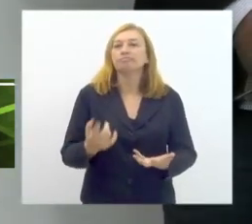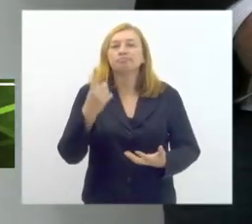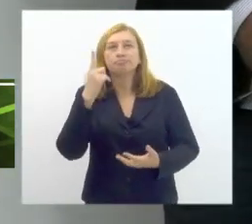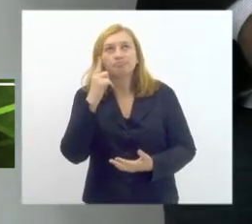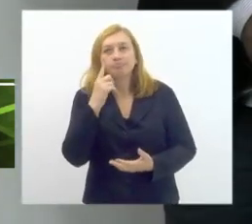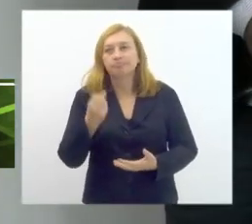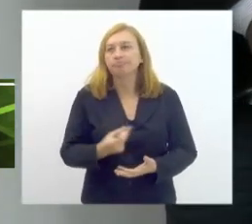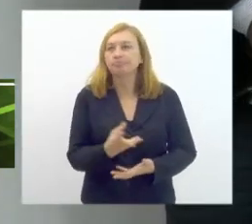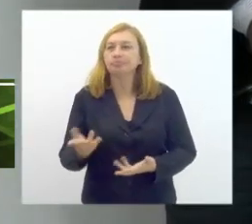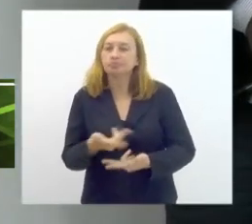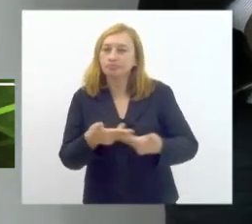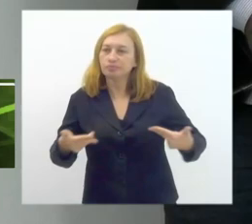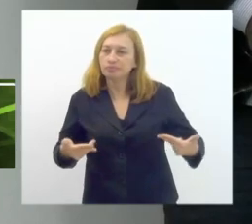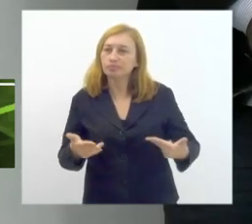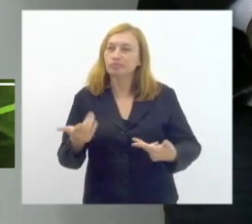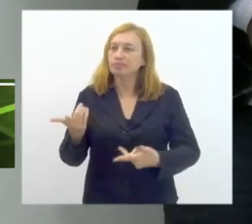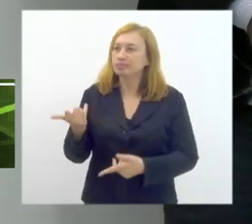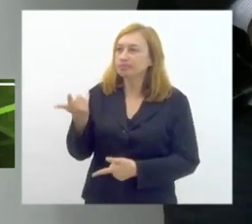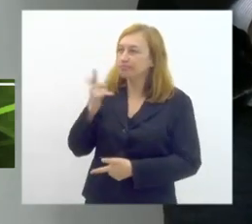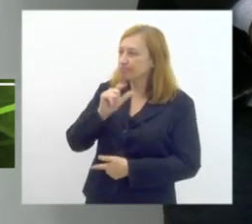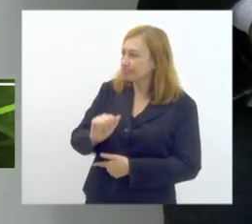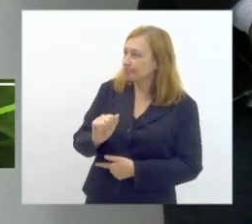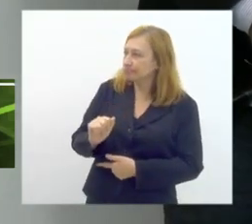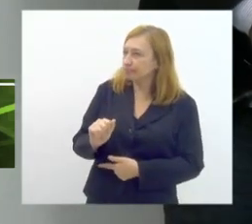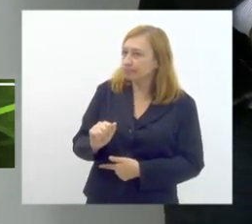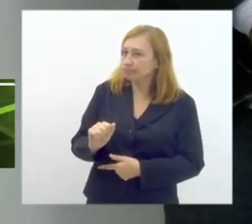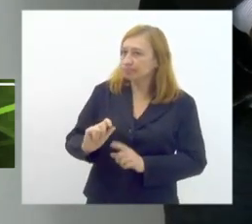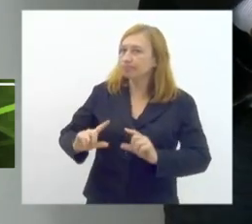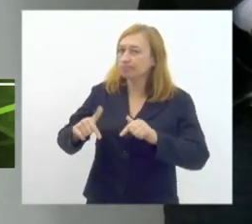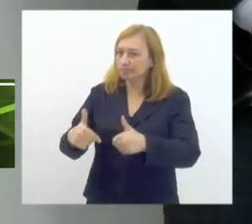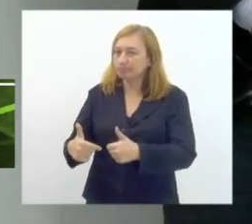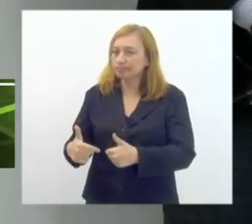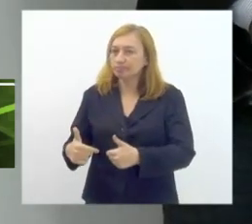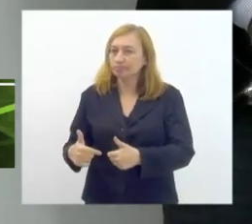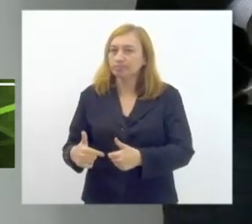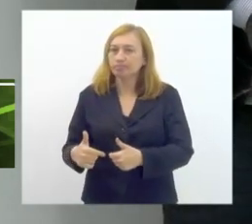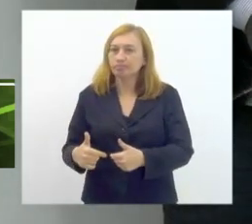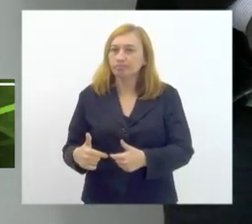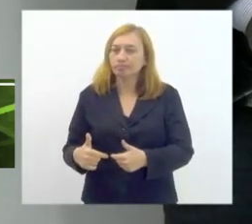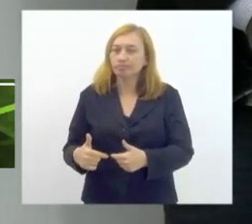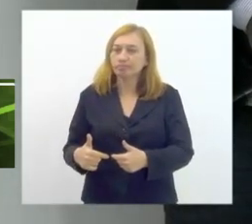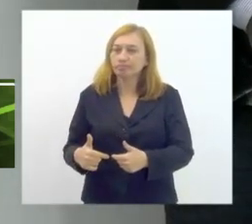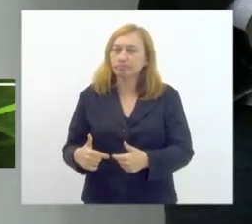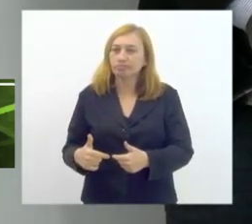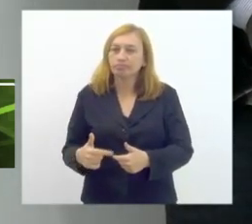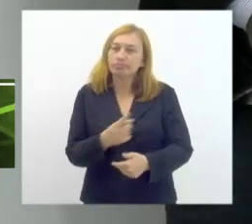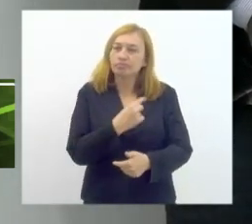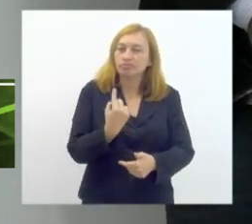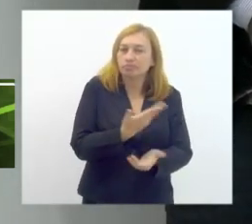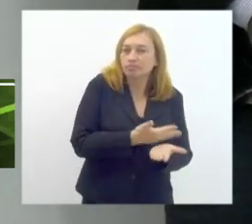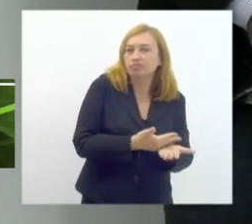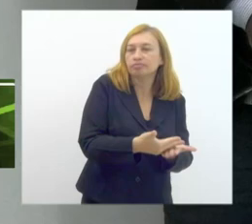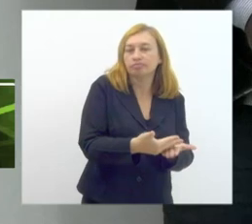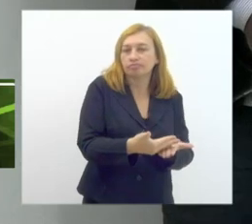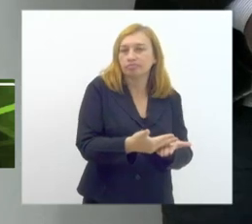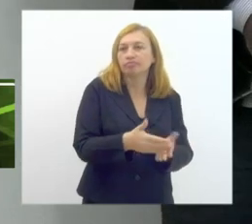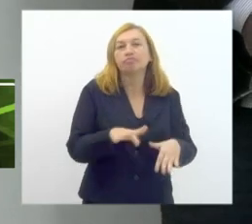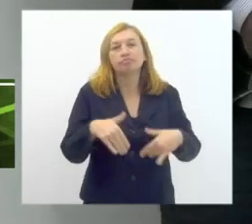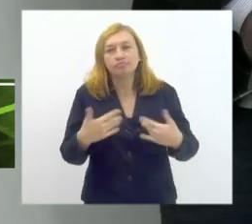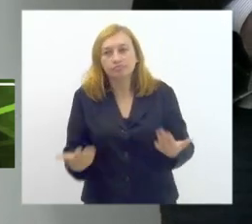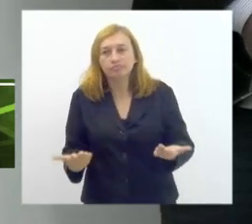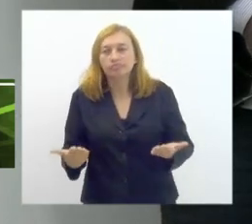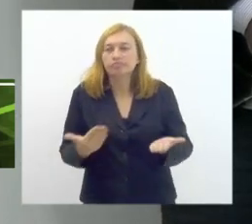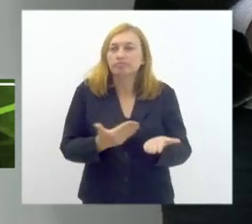na quantidade de coisas que você já consegue operacionalizar com aquilo que a gente está começando. Né? Então, a gente